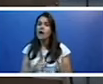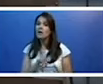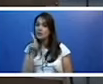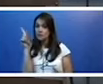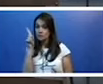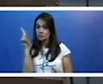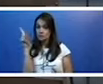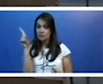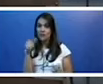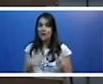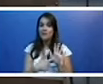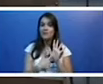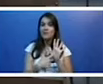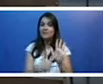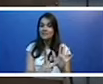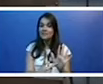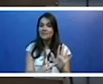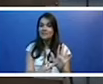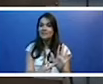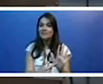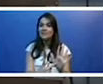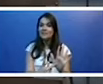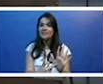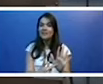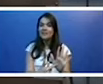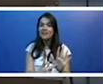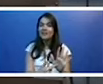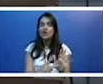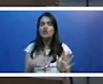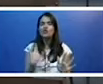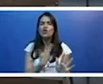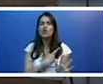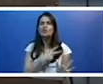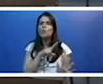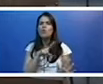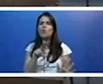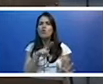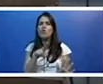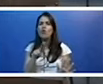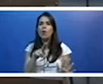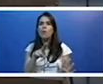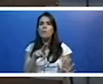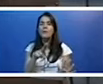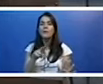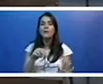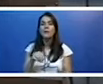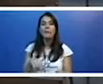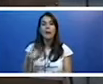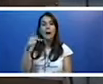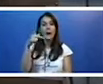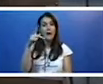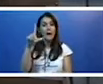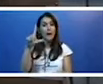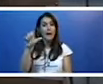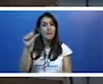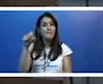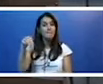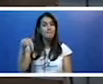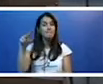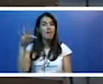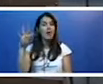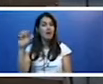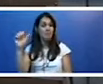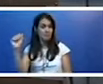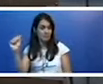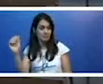daqui representa a gente fala que é uma planta baixa de um imóvel. O que que isso